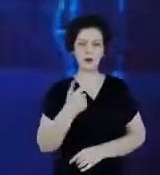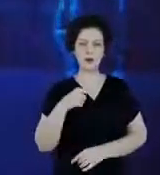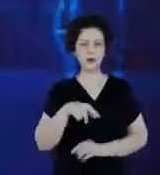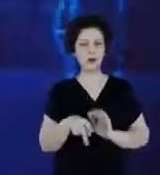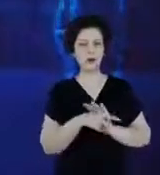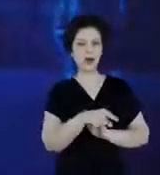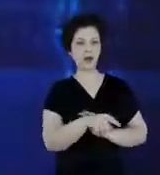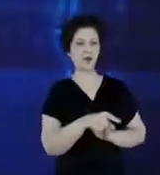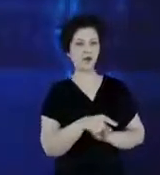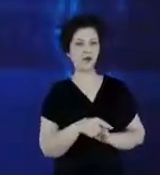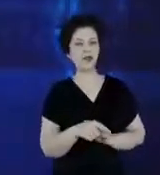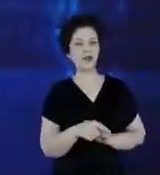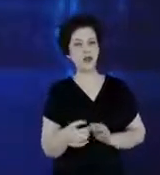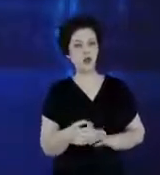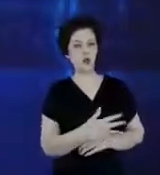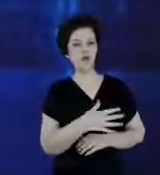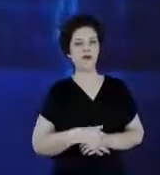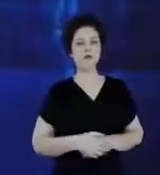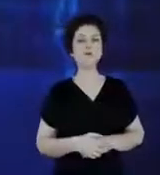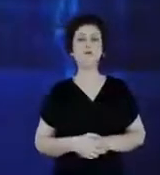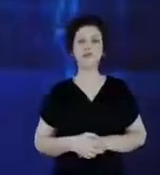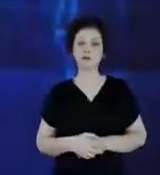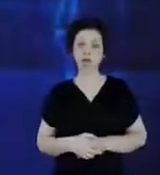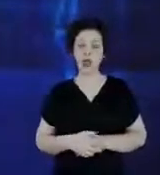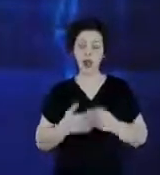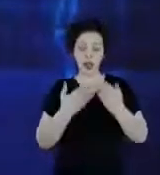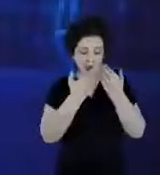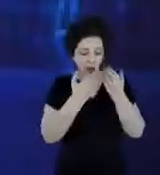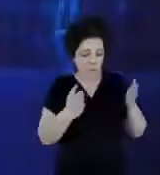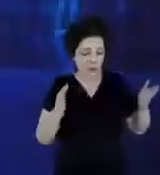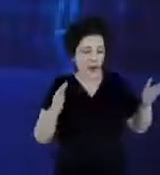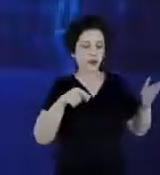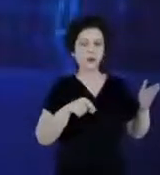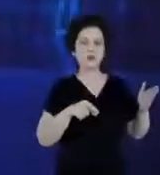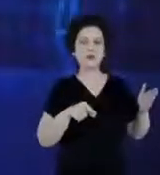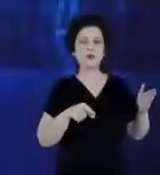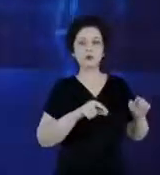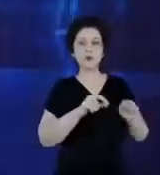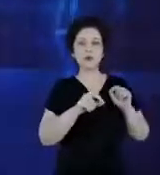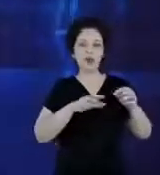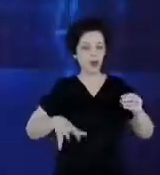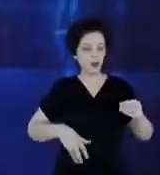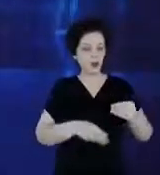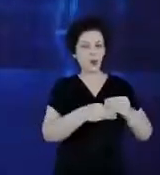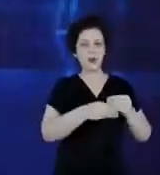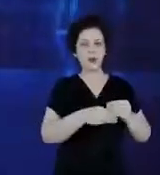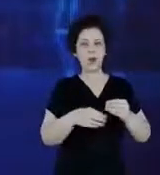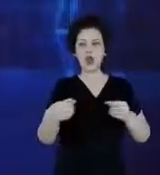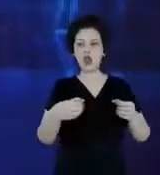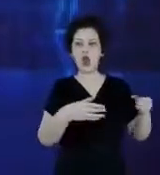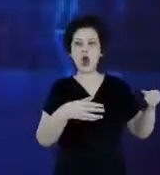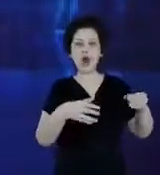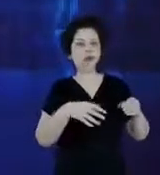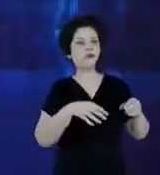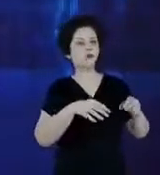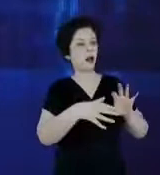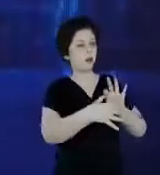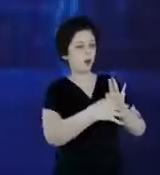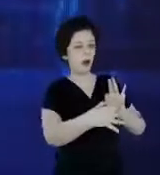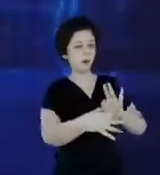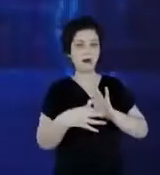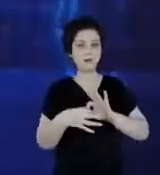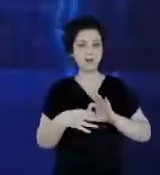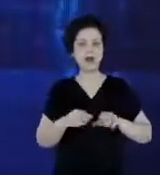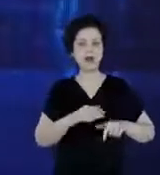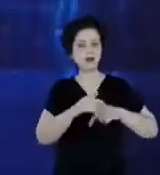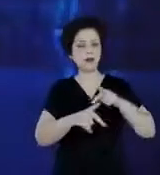para esse novo momento. Estar aberto a incorporar esses novos atores e atuar com eles. Então, eu